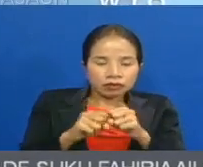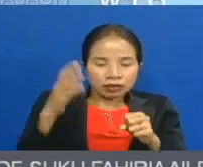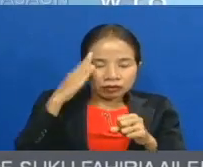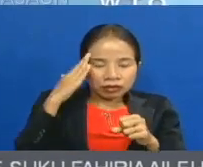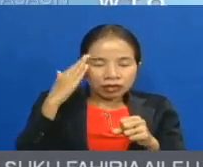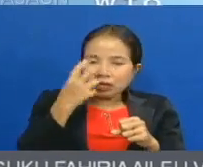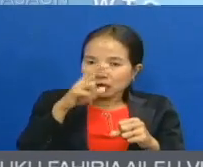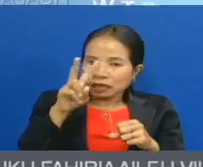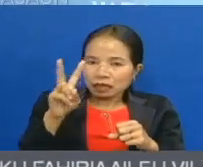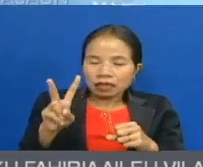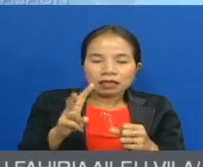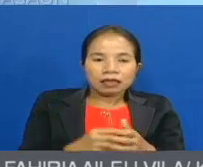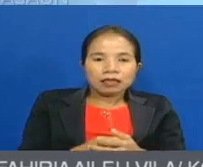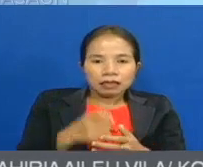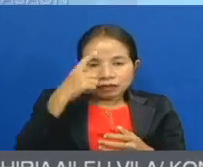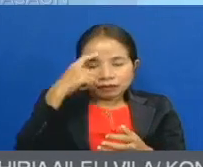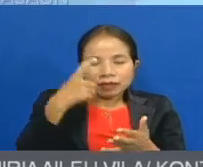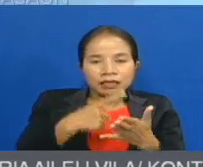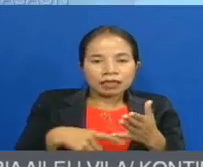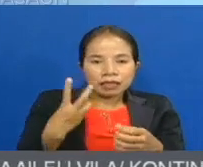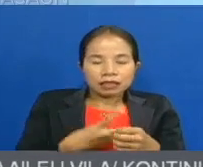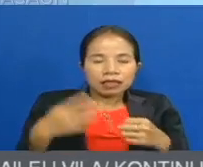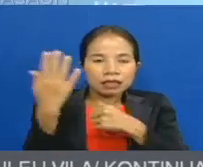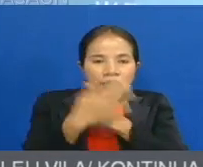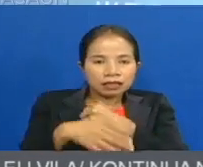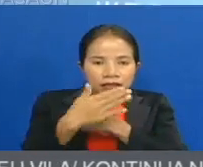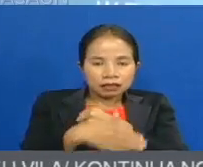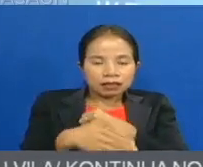ituan tamasama ke itani rai